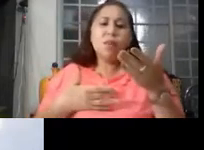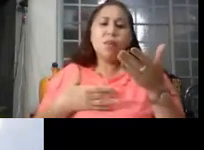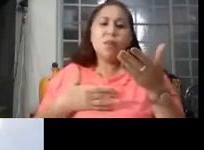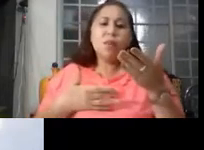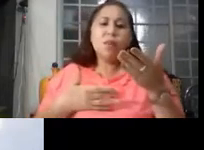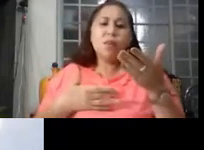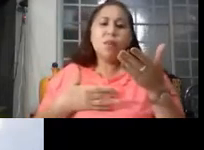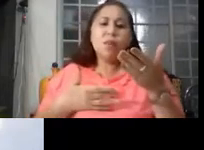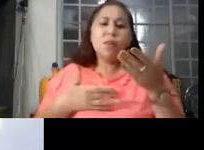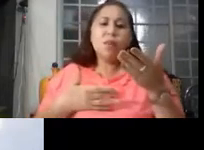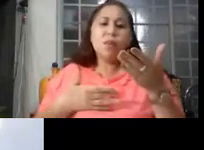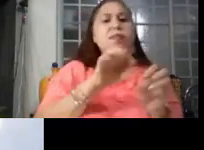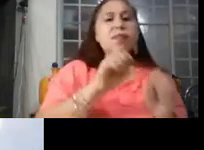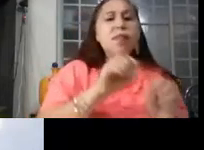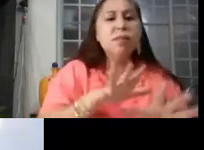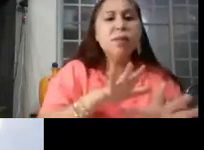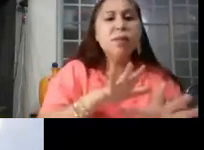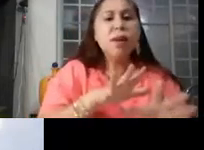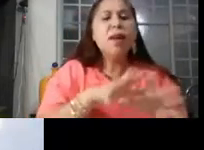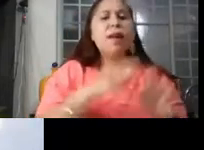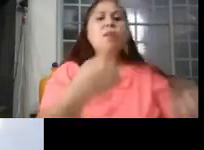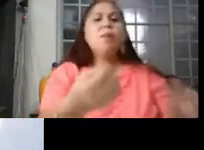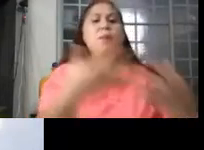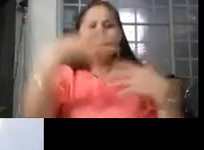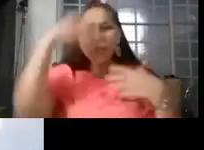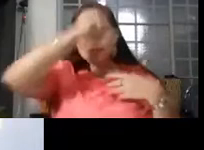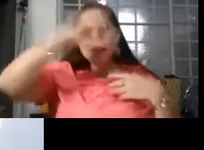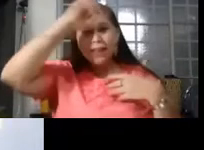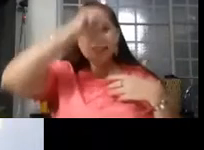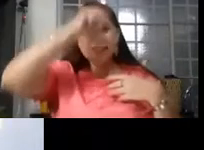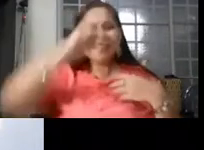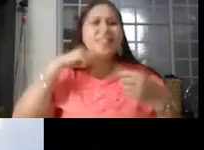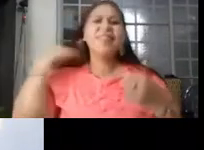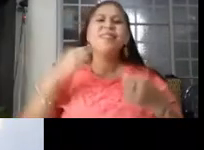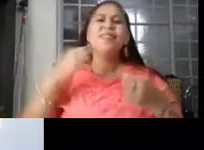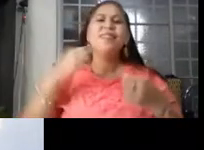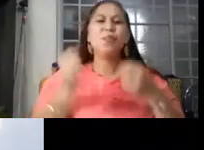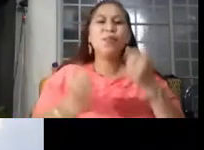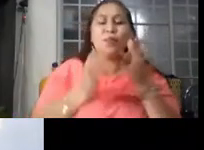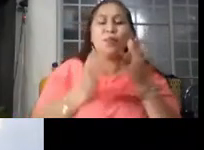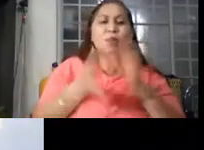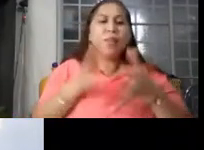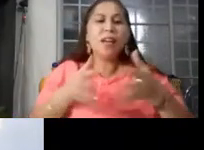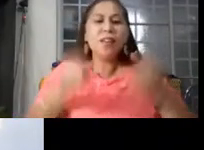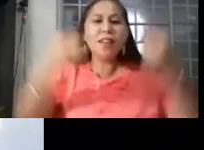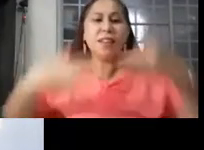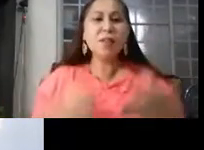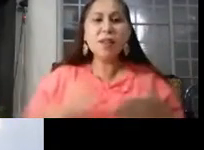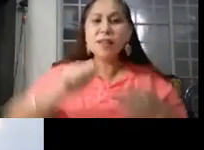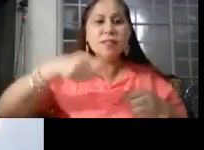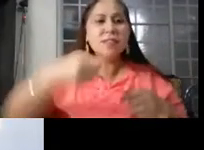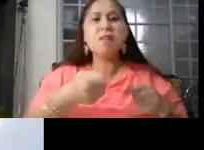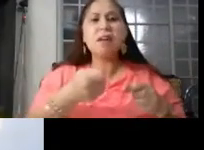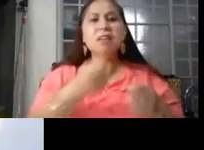constante troca, à medida que eu ensino, eu aprendo também, né? Então, quando eu estou explicando, ela diz: olha,